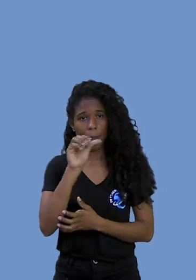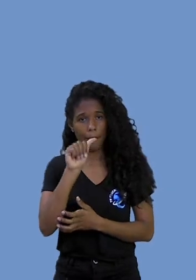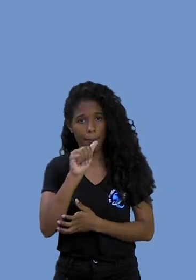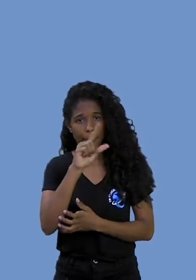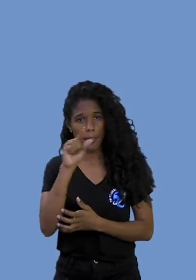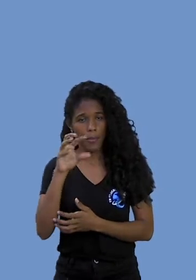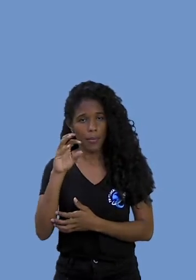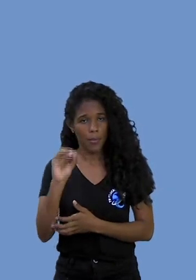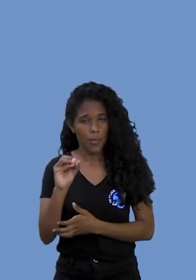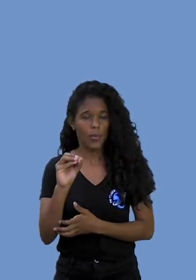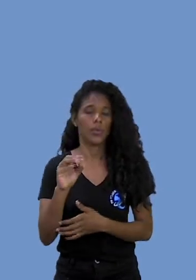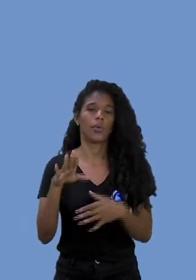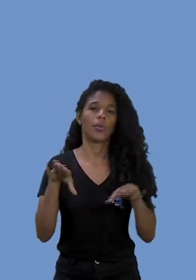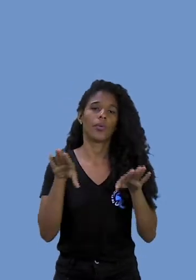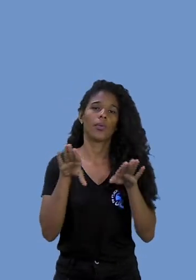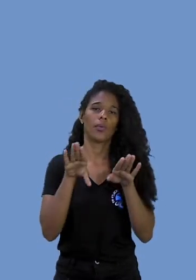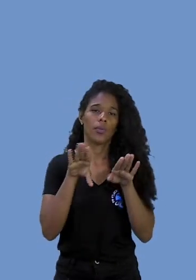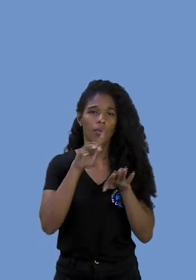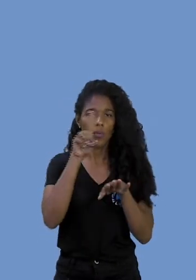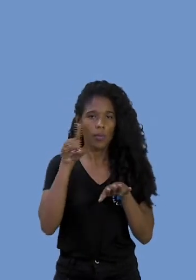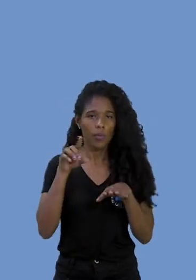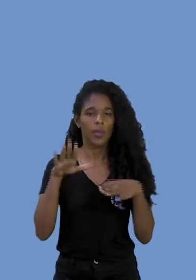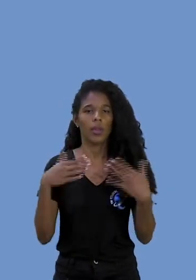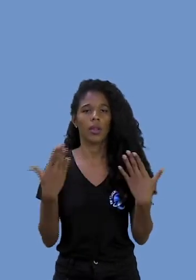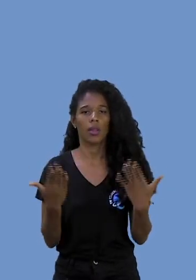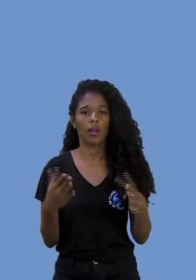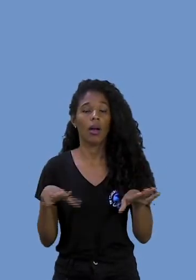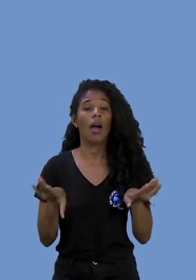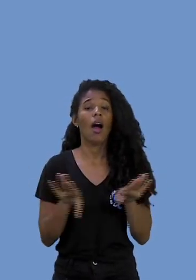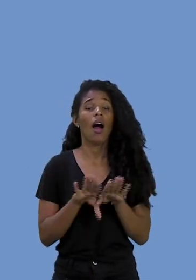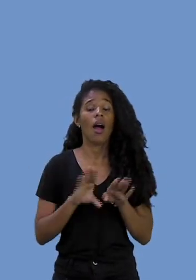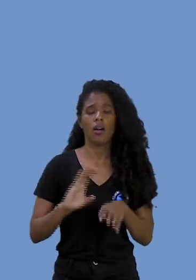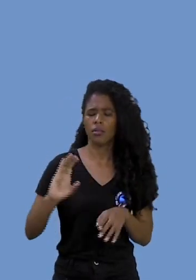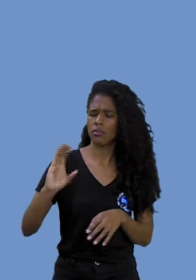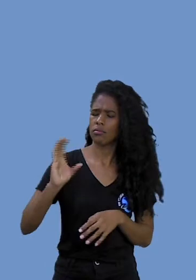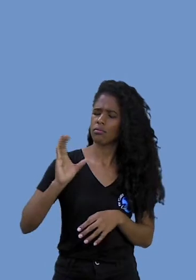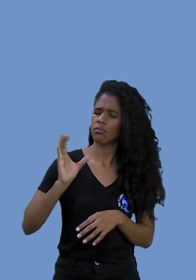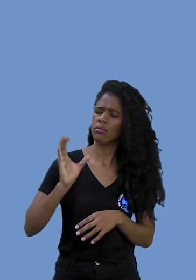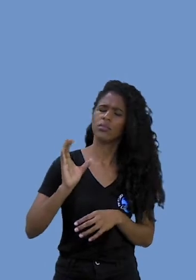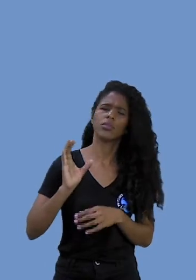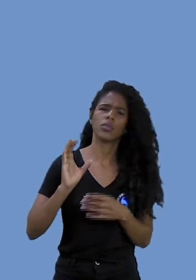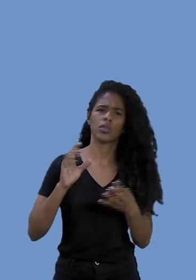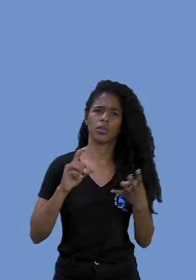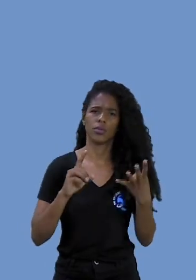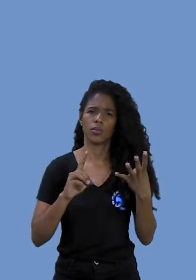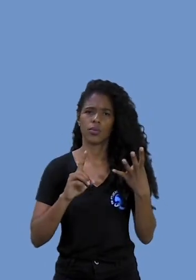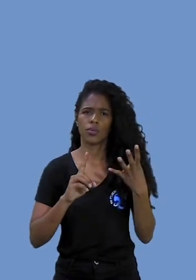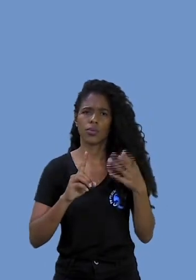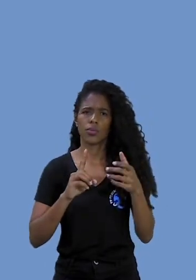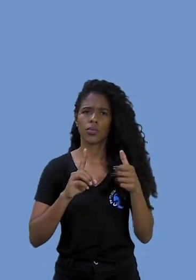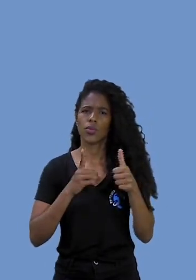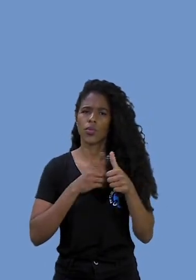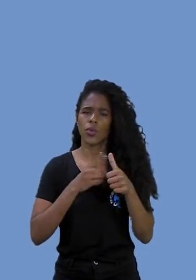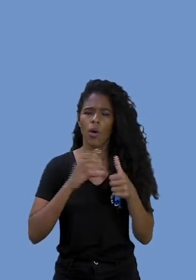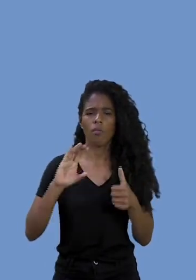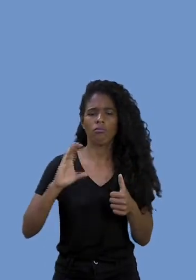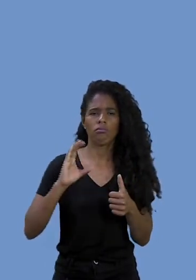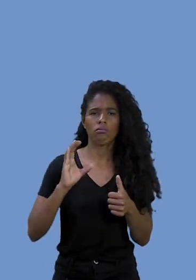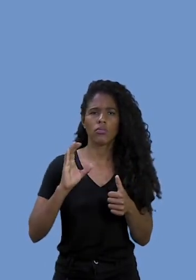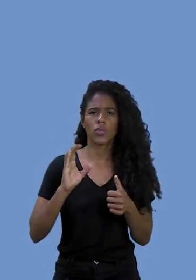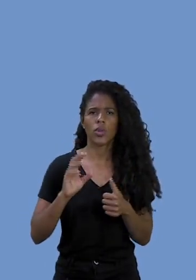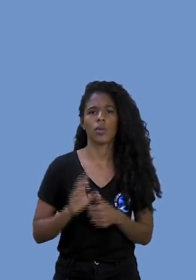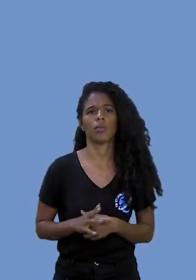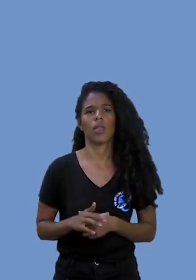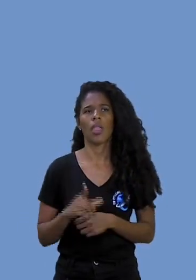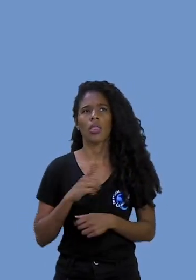ela vem sempre antes das vogais A, O e U. E ela tem som de quê? De SS, isso mesmo, ela tem o som